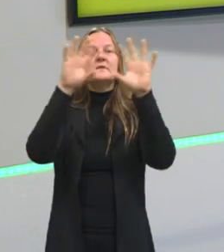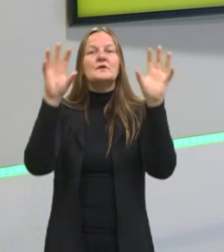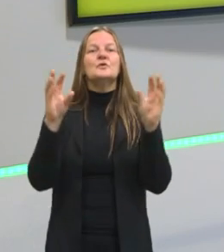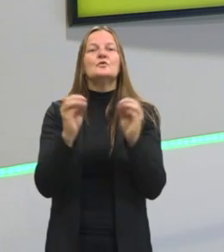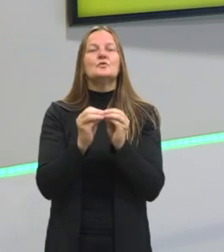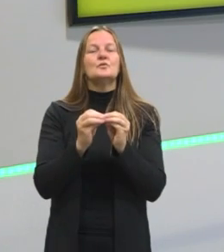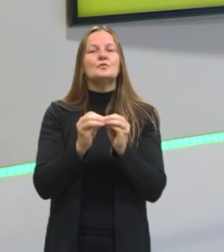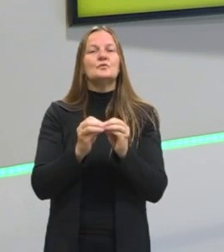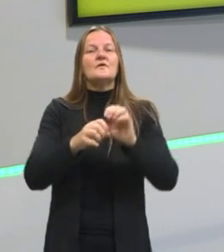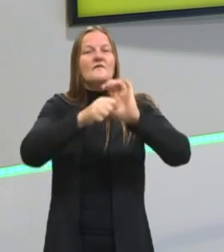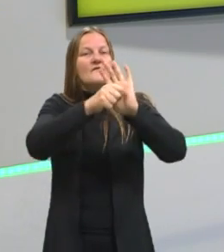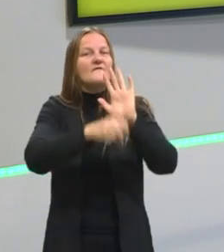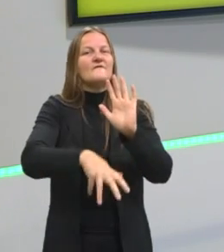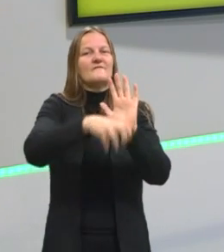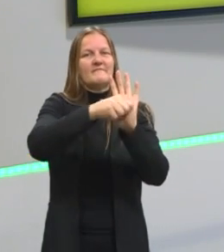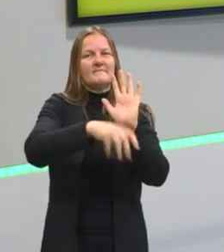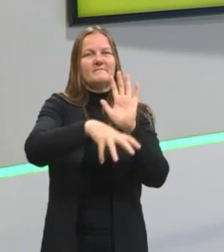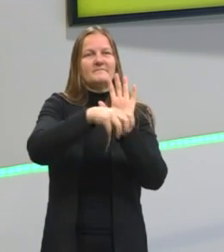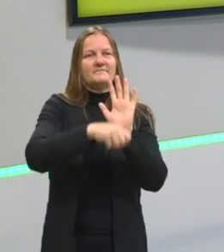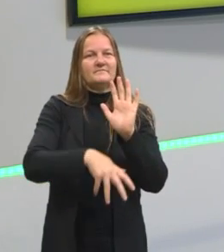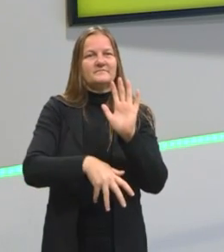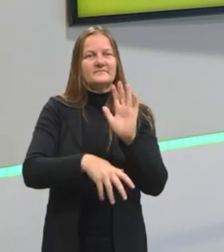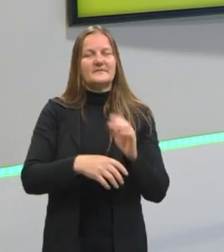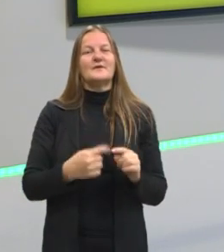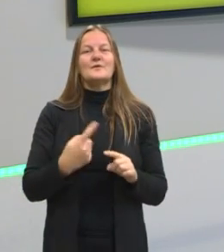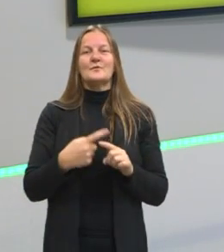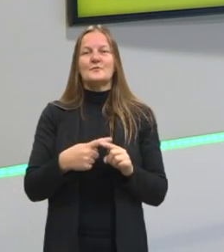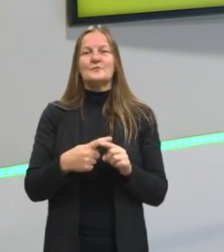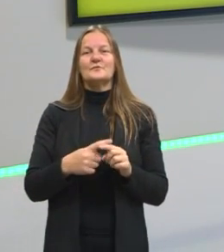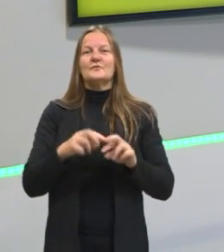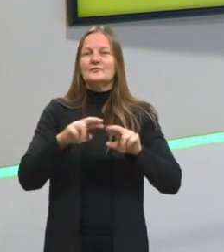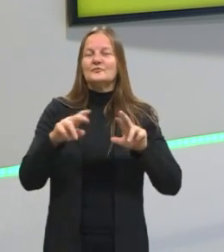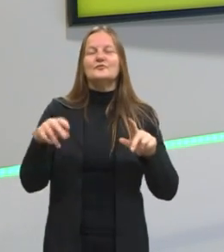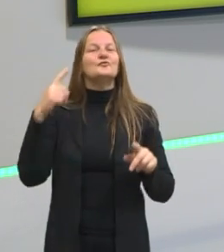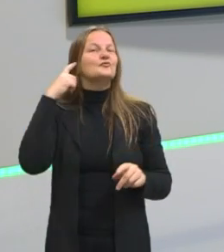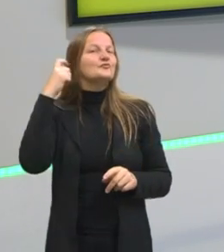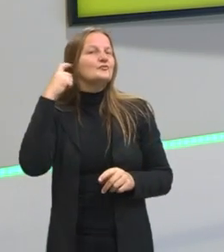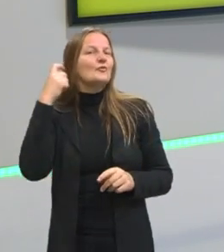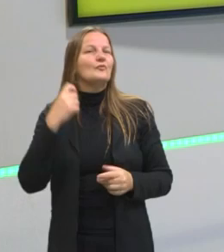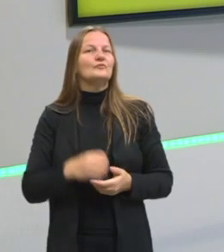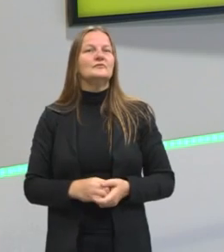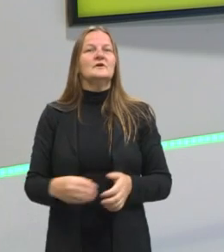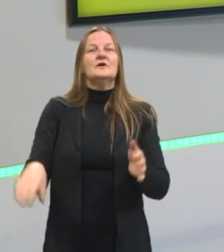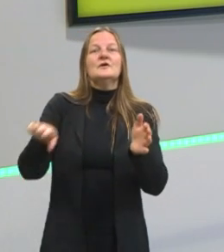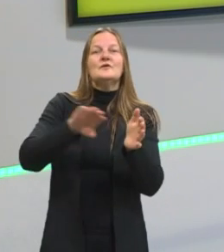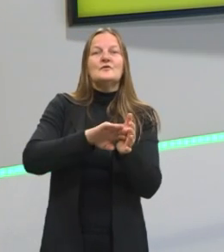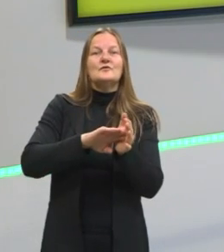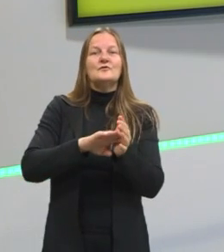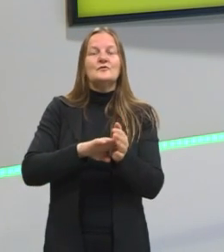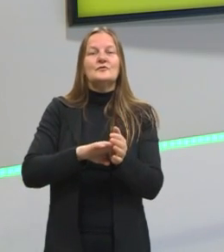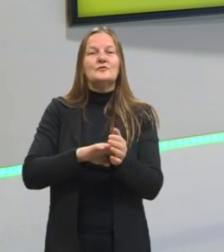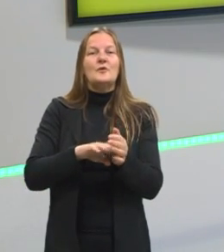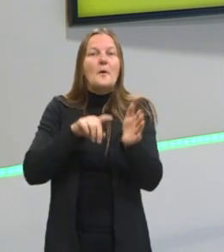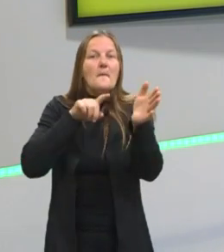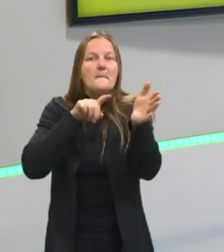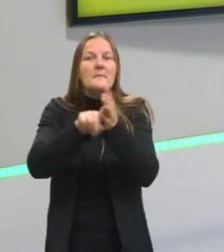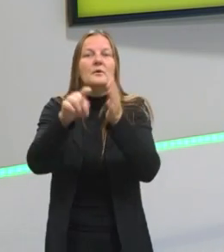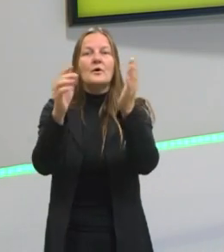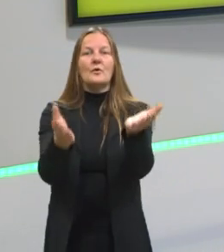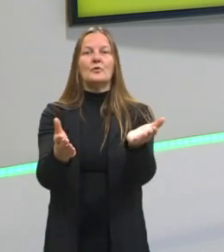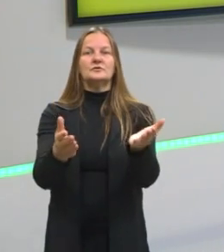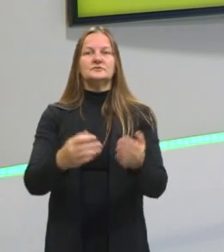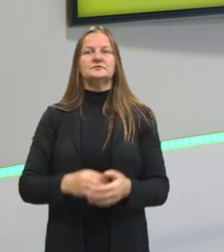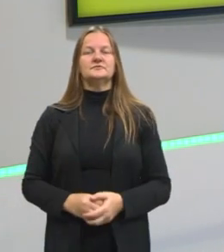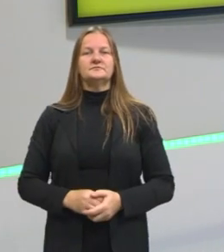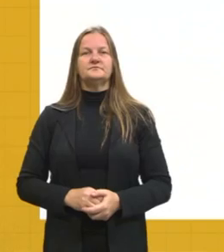de figuras de linguagem com as figuras de som. E chegamos à nossa pergunta de hoje, da